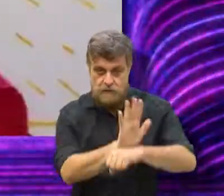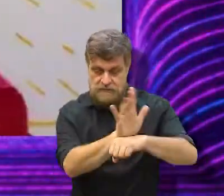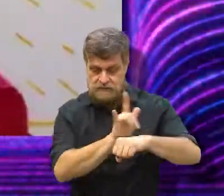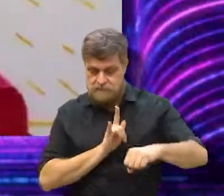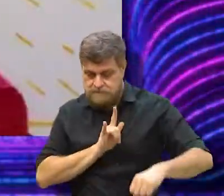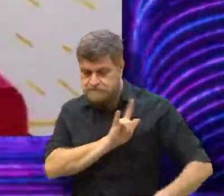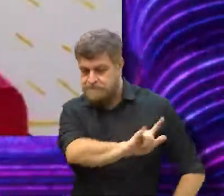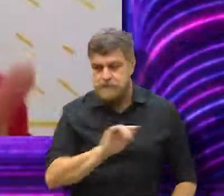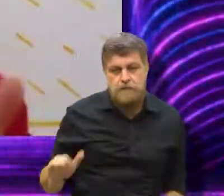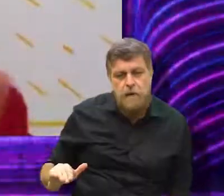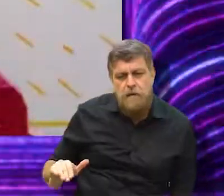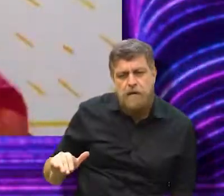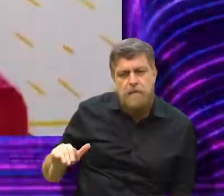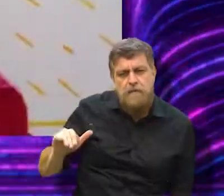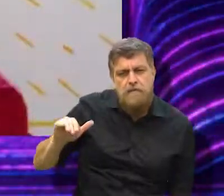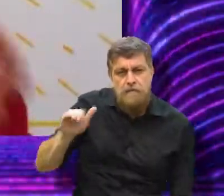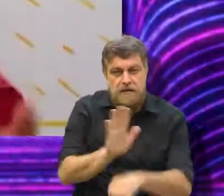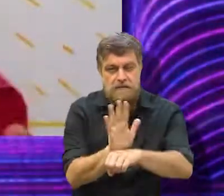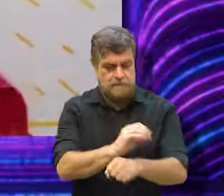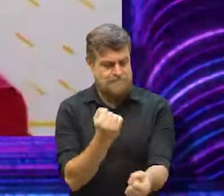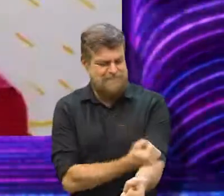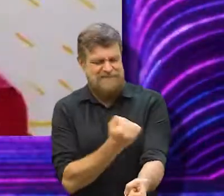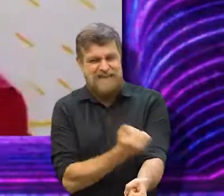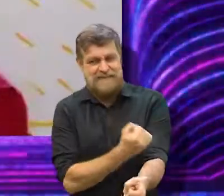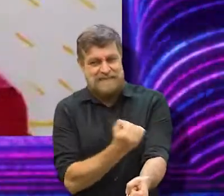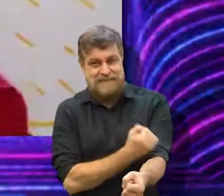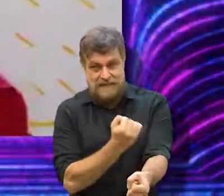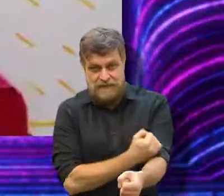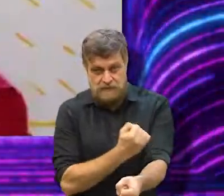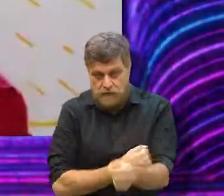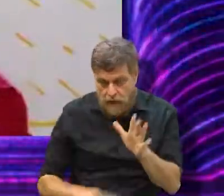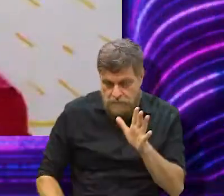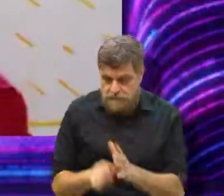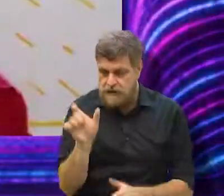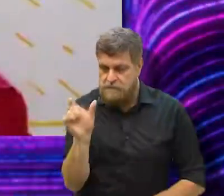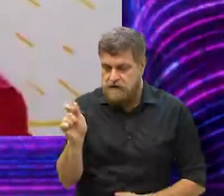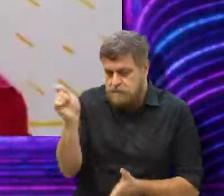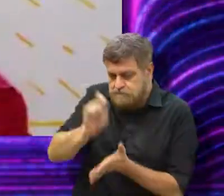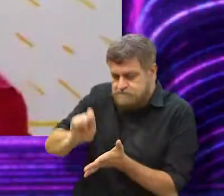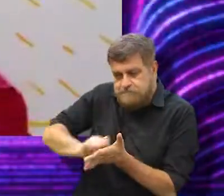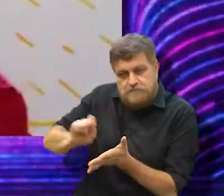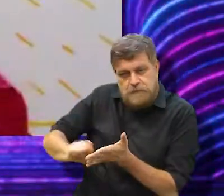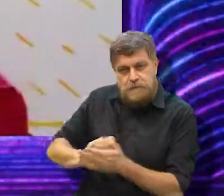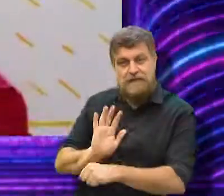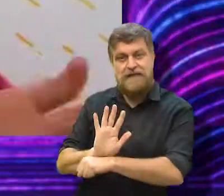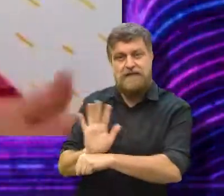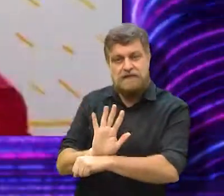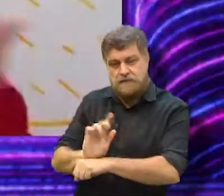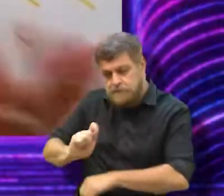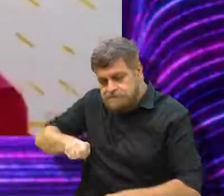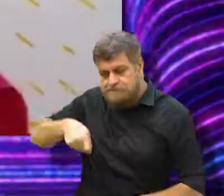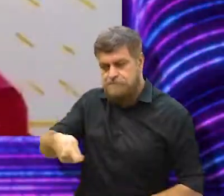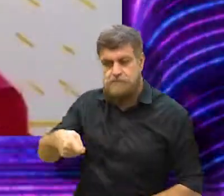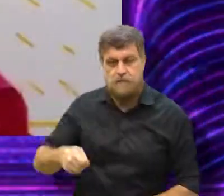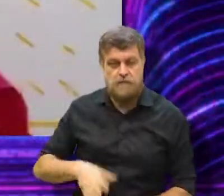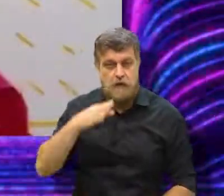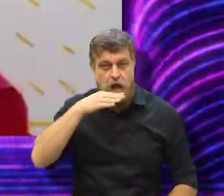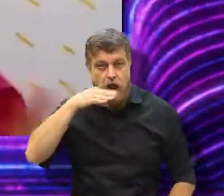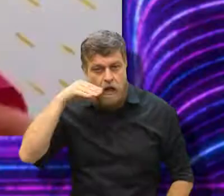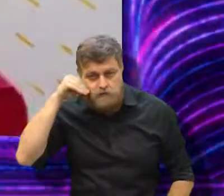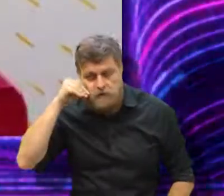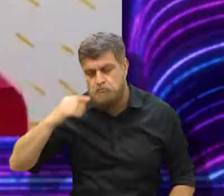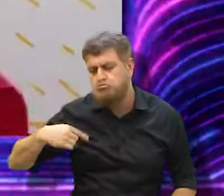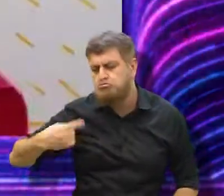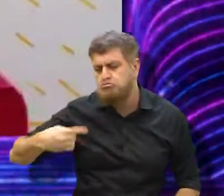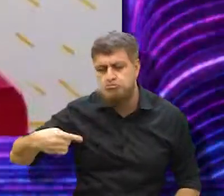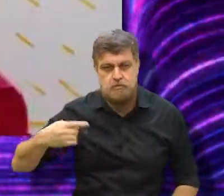Então, desde pequeno, ele era viciado por cinema. A primeira palavra que ele escreveu foi cinema. E um belo dia, ele, adolescente,